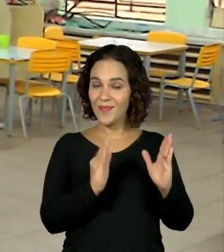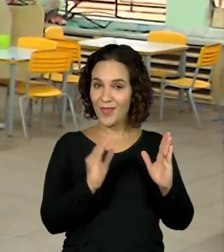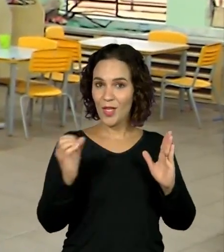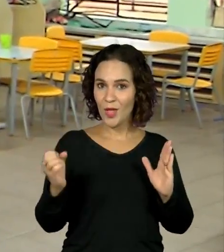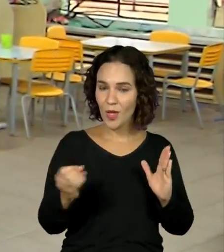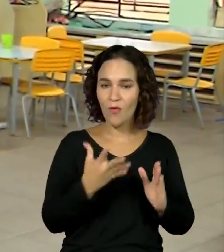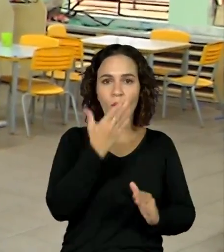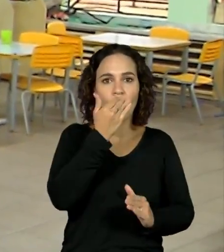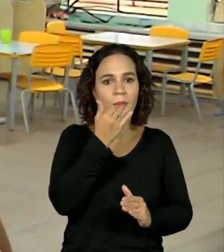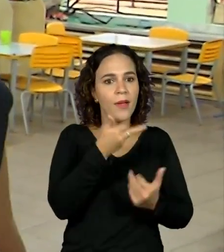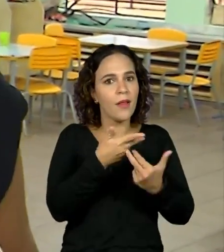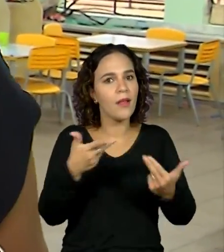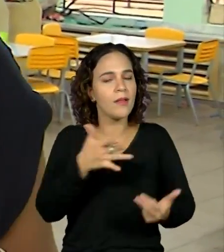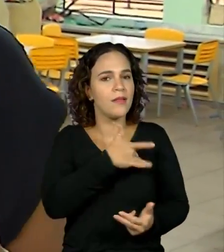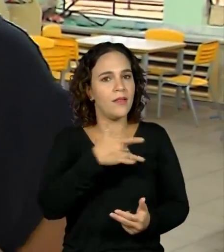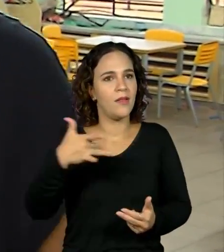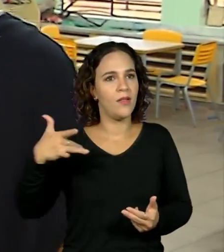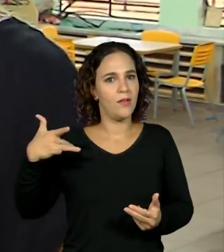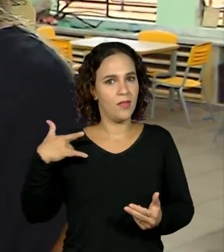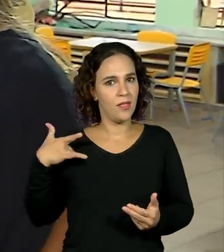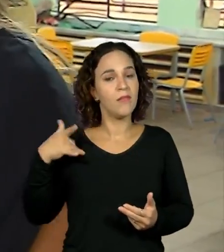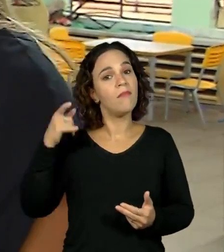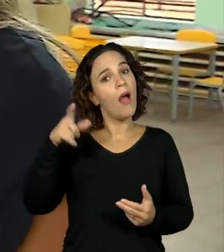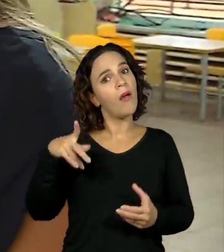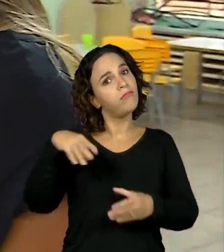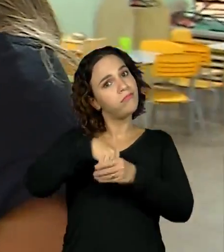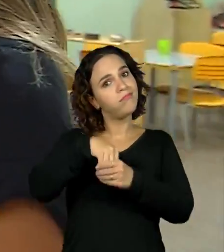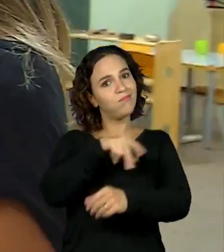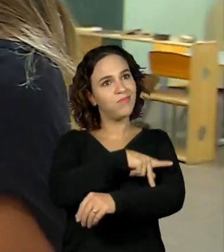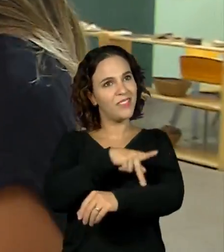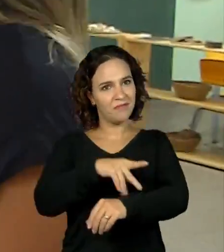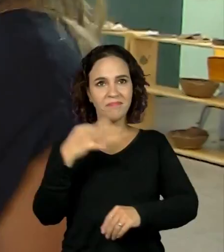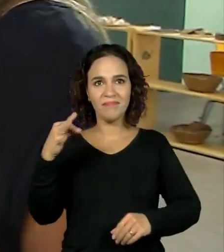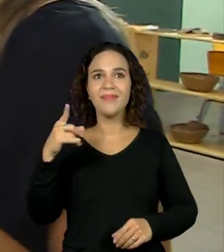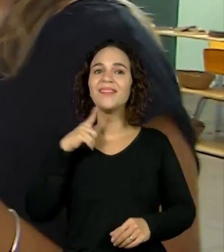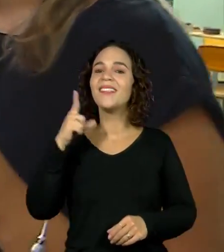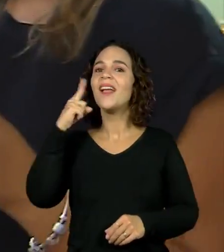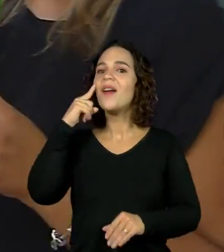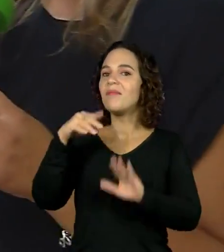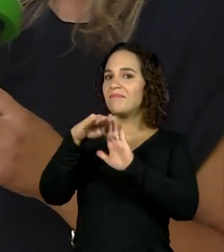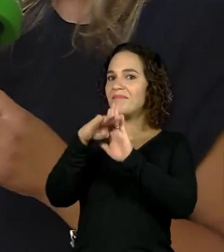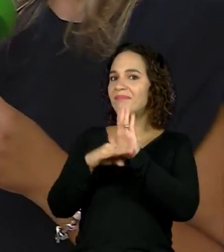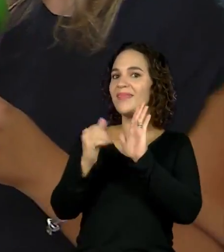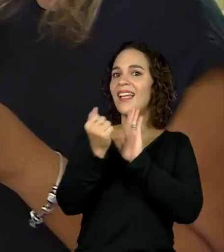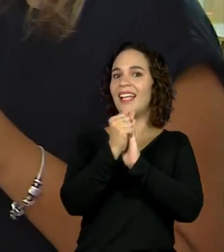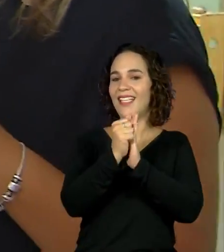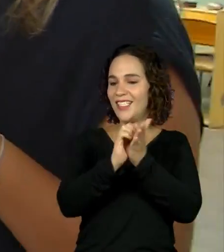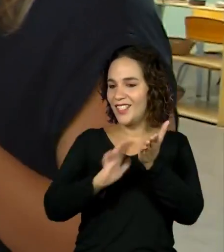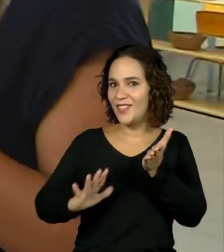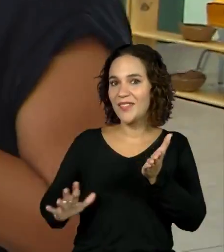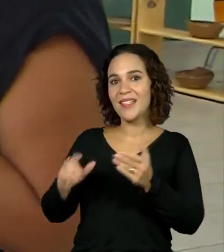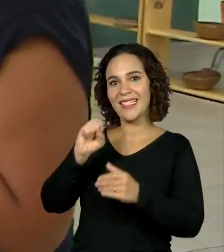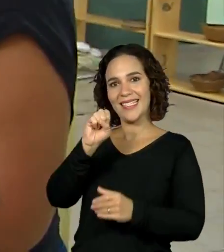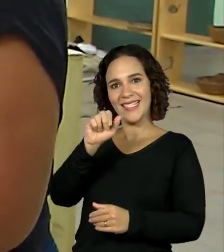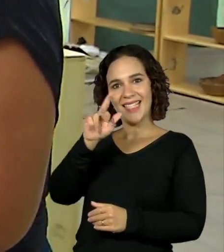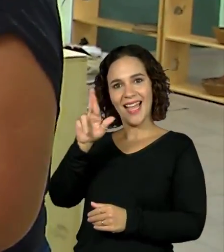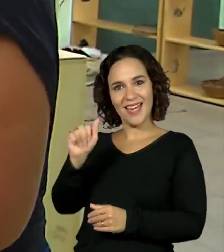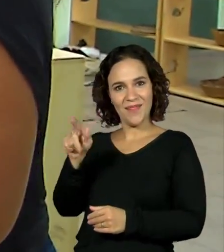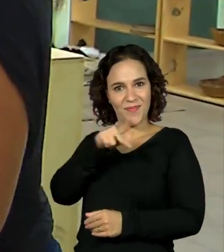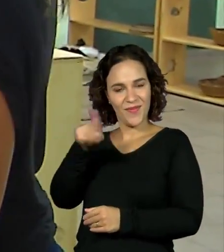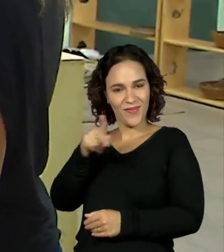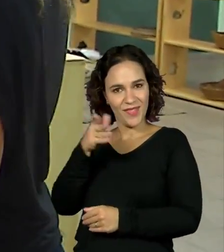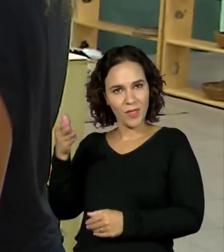alimentação saudável é também uma ação pedagógica. O exemplo disso é esse trabalho aqui desenvolvido pela professora Sara, que está aqui ao meu lado.